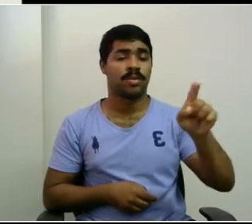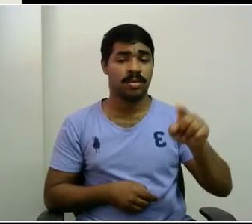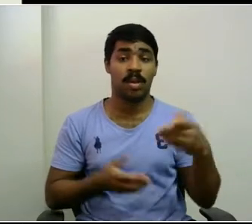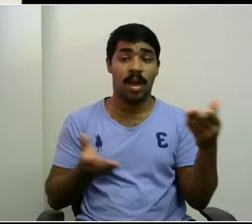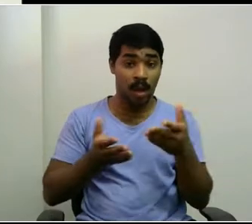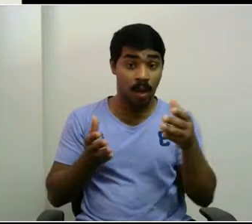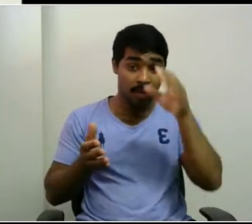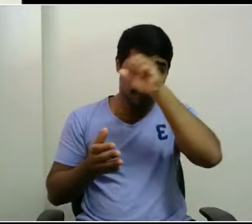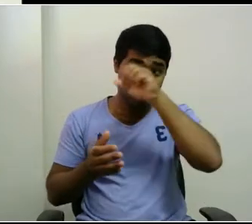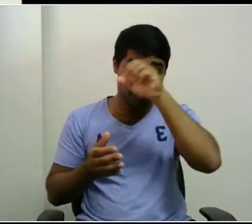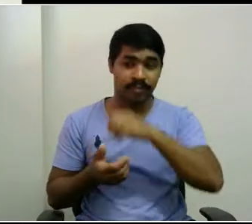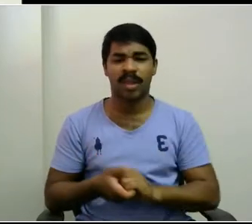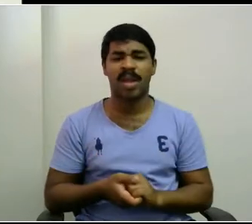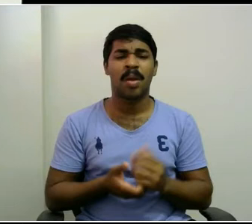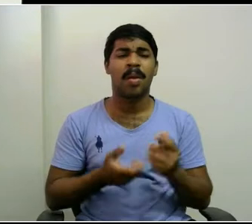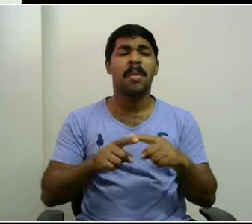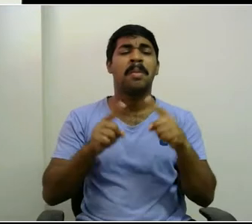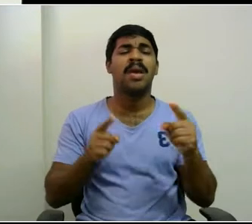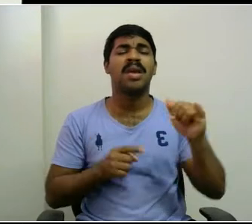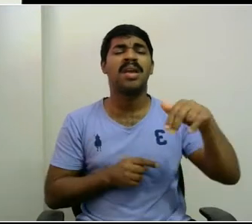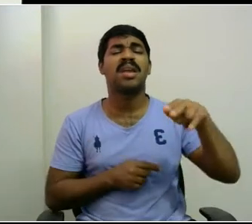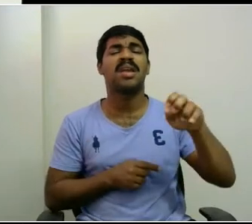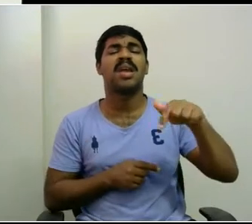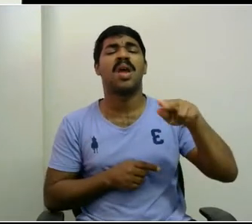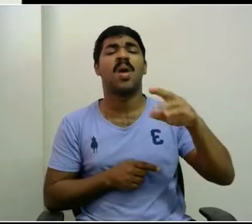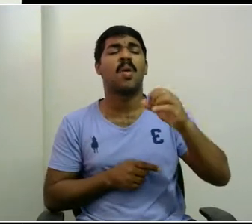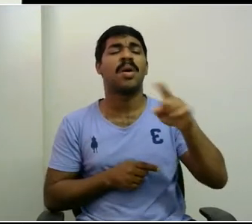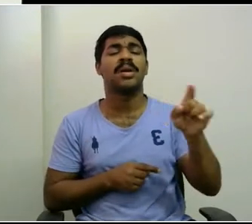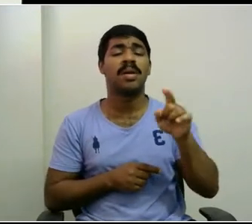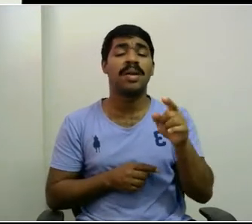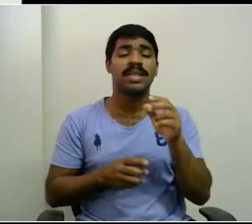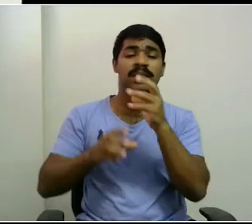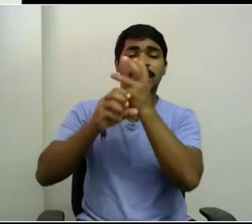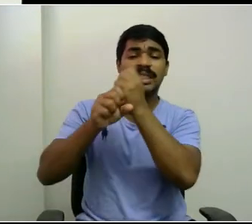agora. Primeiro vamos ver como é que se soluciona uma inequação do primeiro grau.